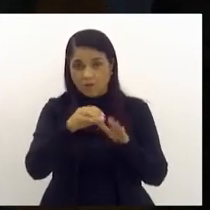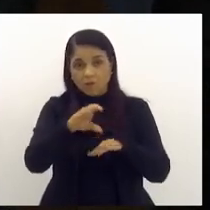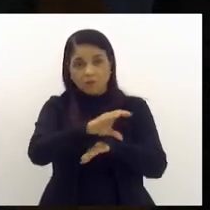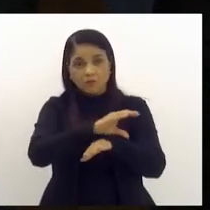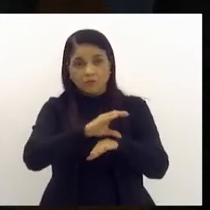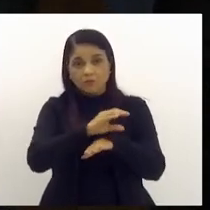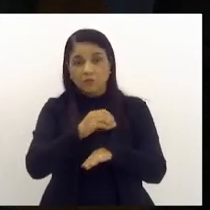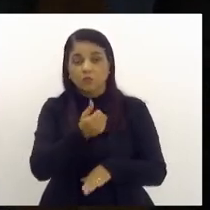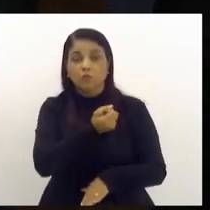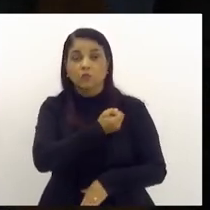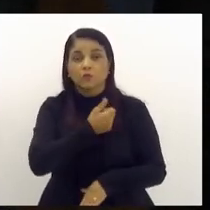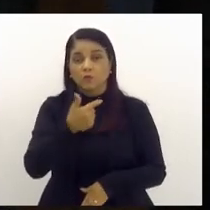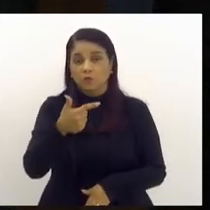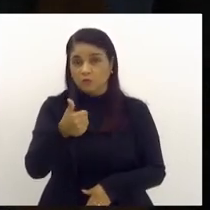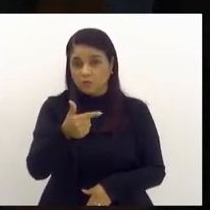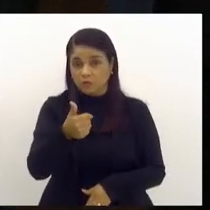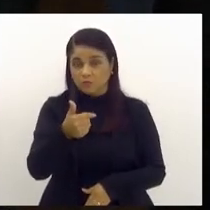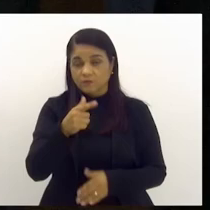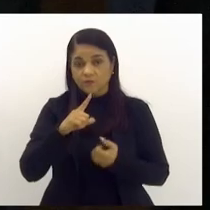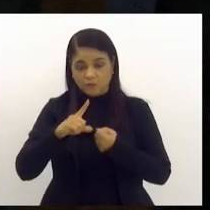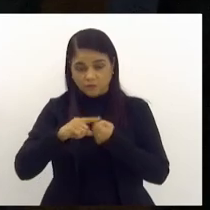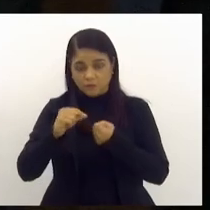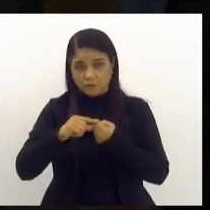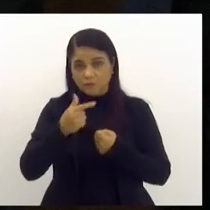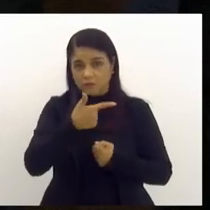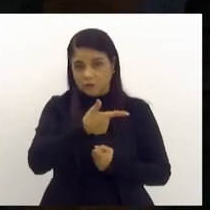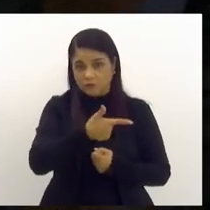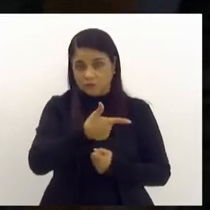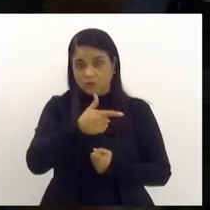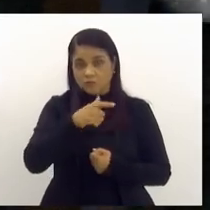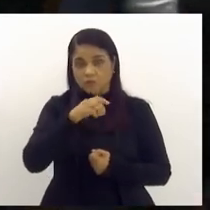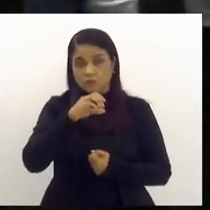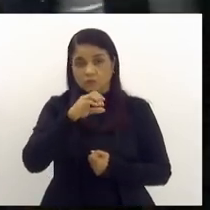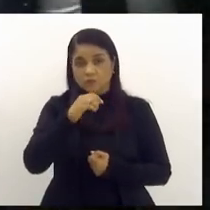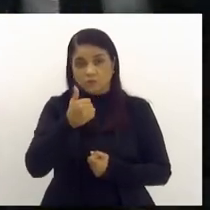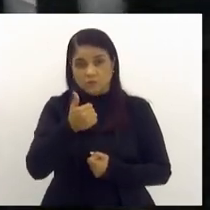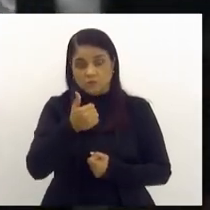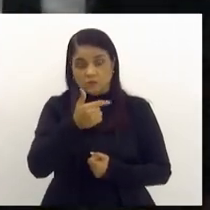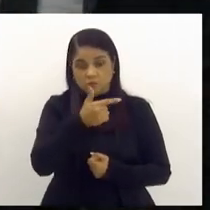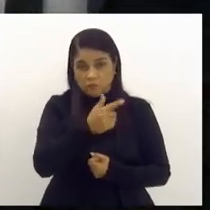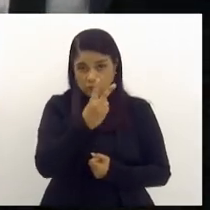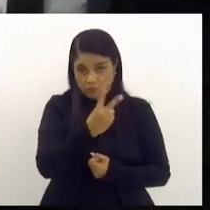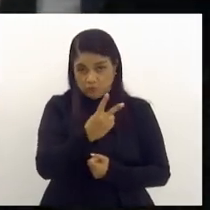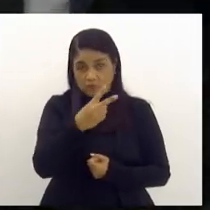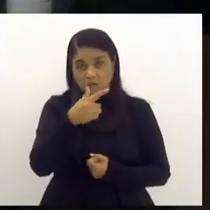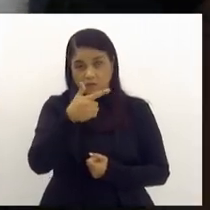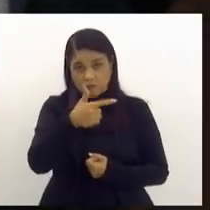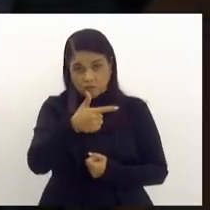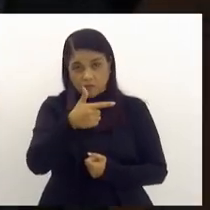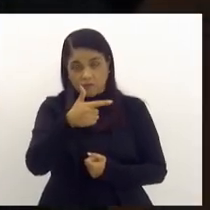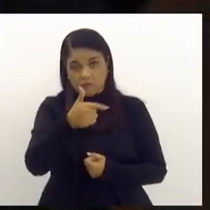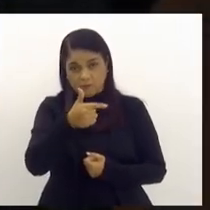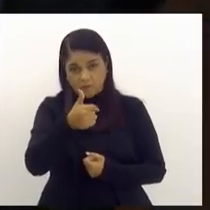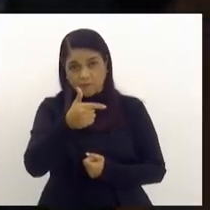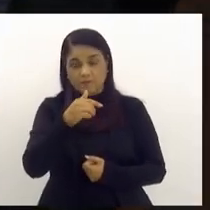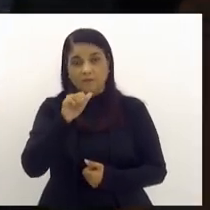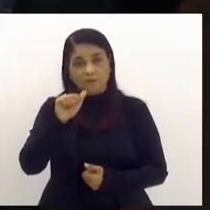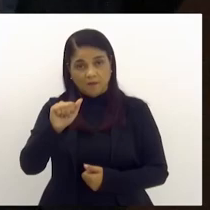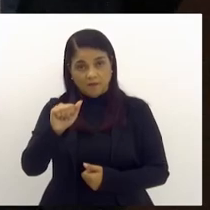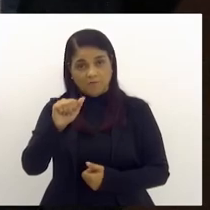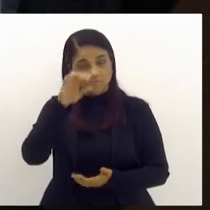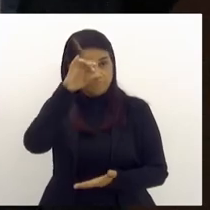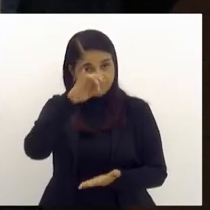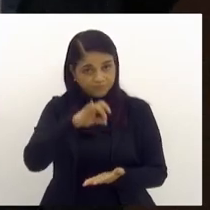12. O artigo 212-A, na sua redação original, que